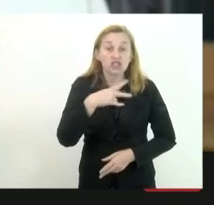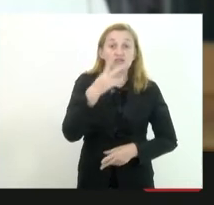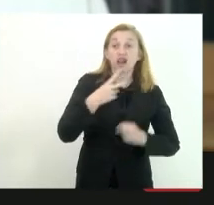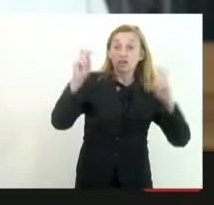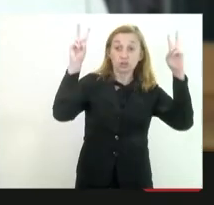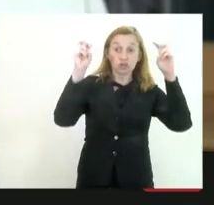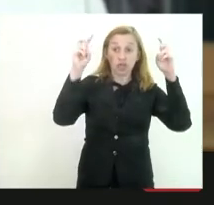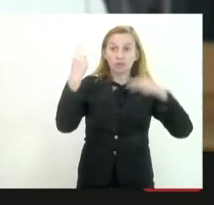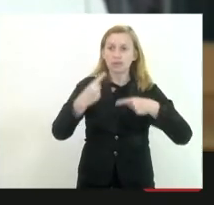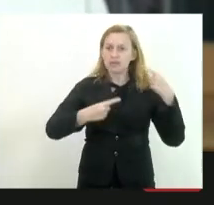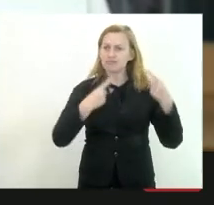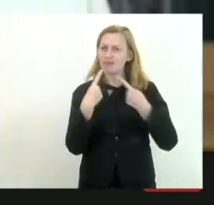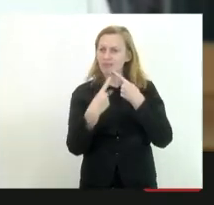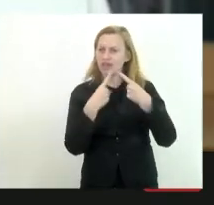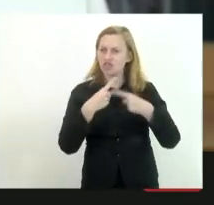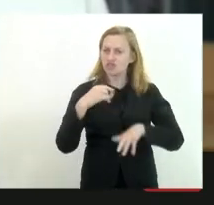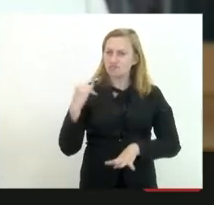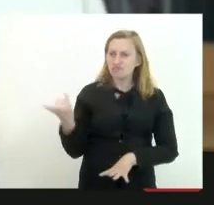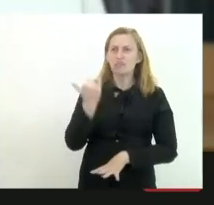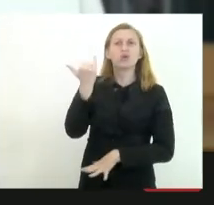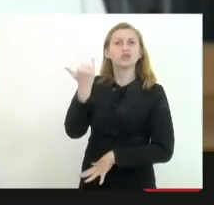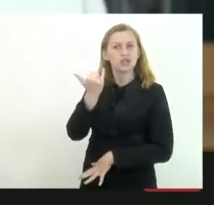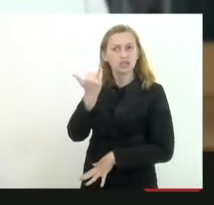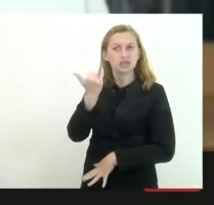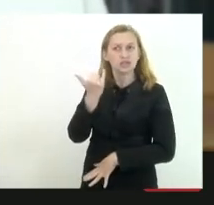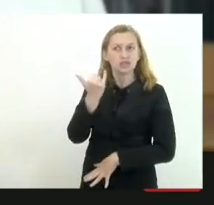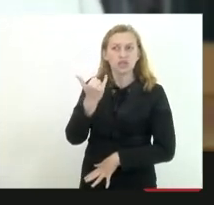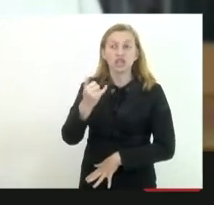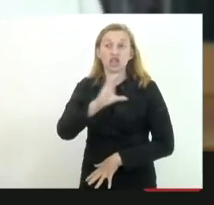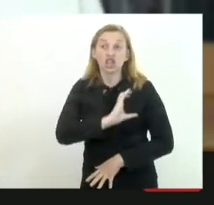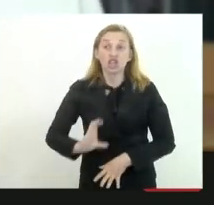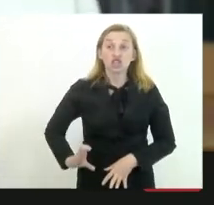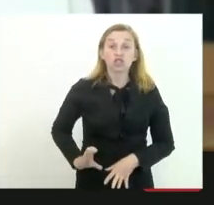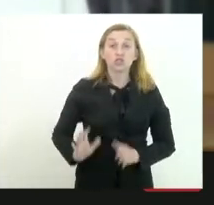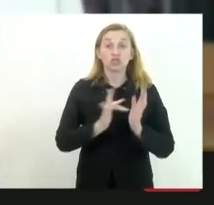debate magnífico. Uma certa feita, Jesus Cristo falou,